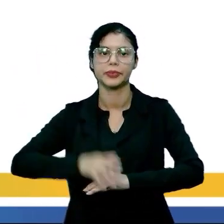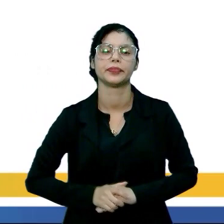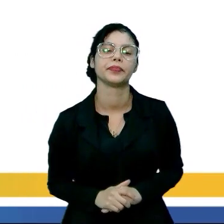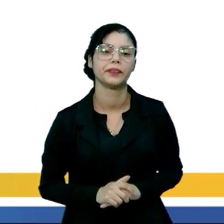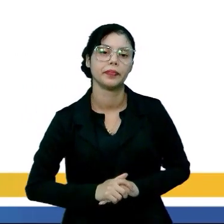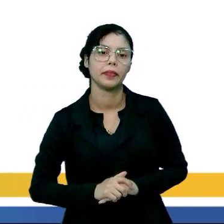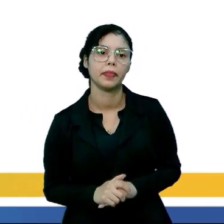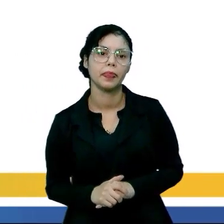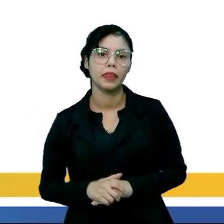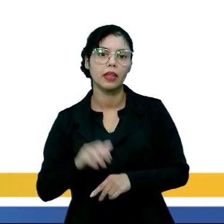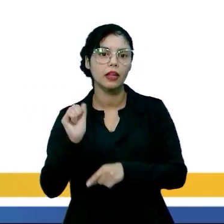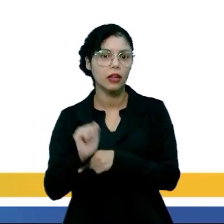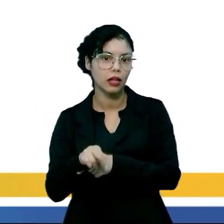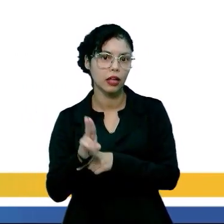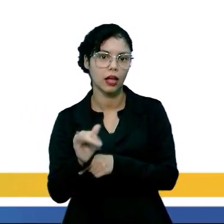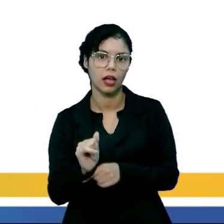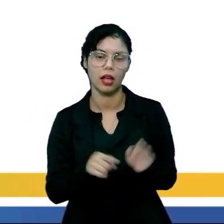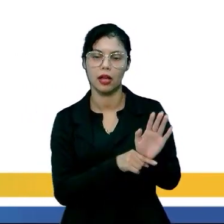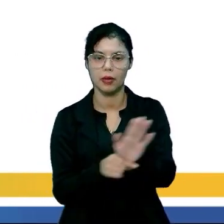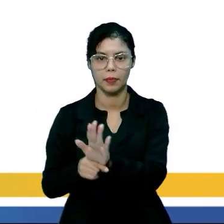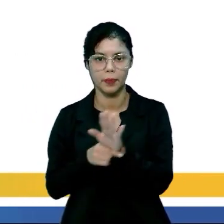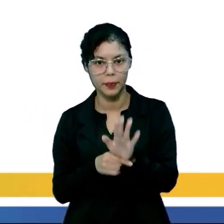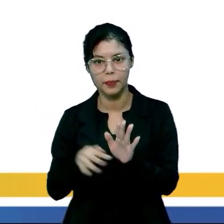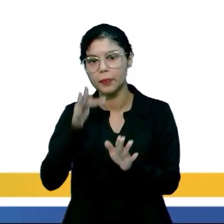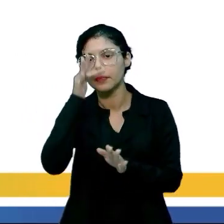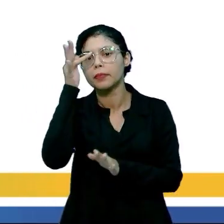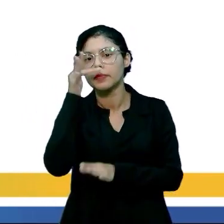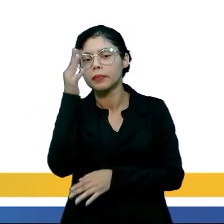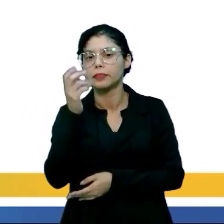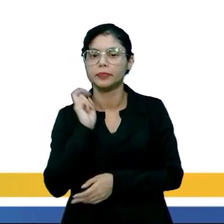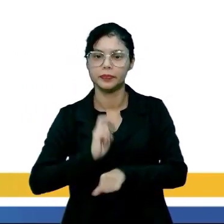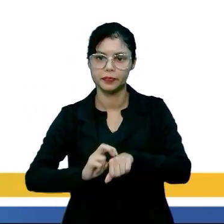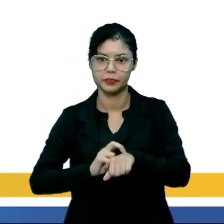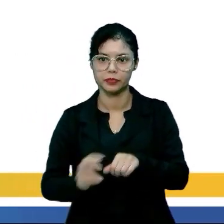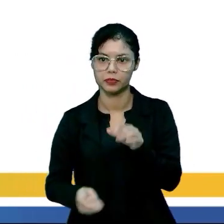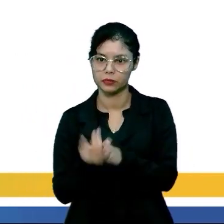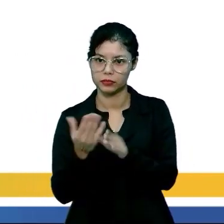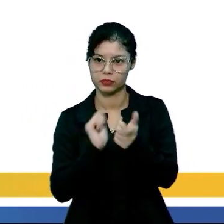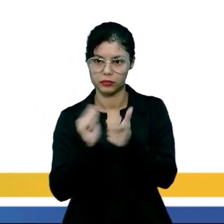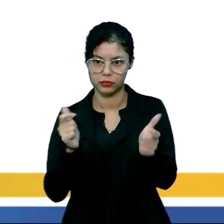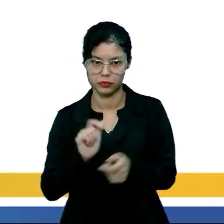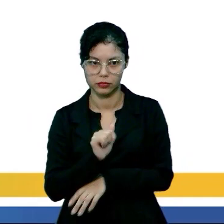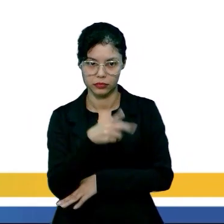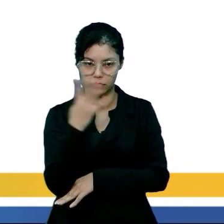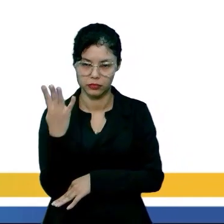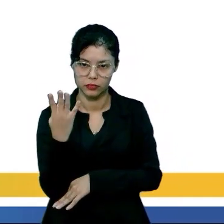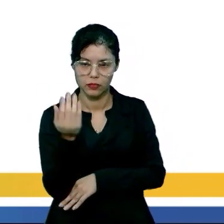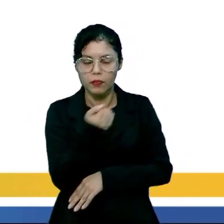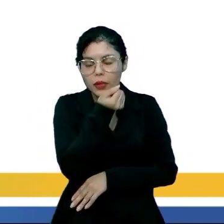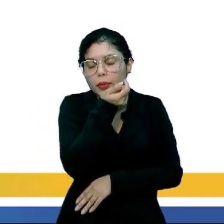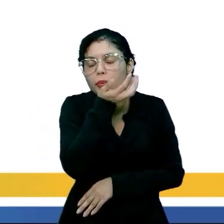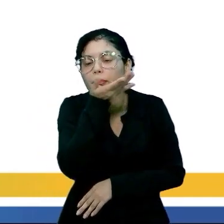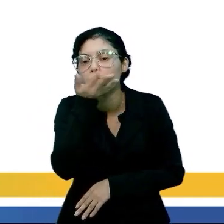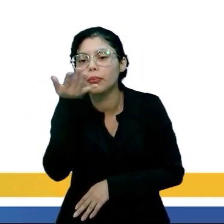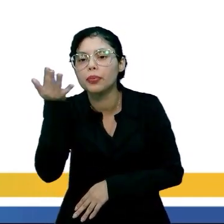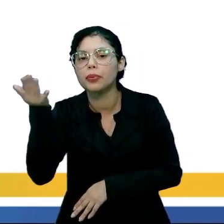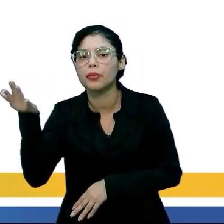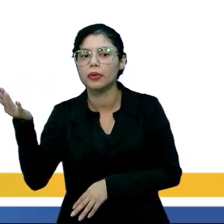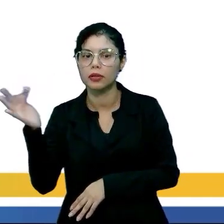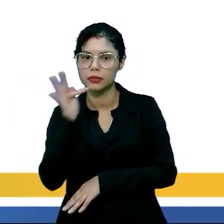planeta. Uma angiosperma que apresenta flores verdes, produz grande quantidade de grãos e